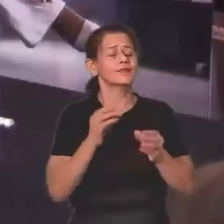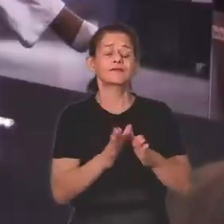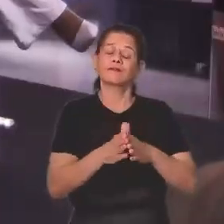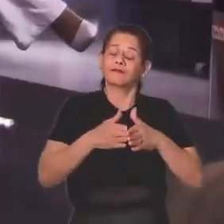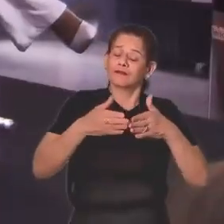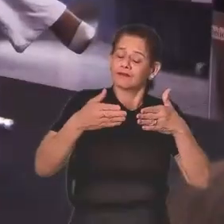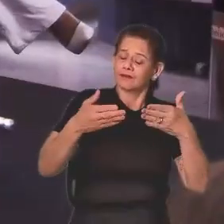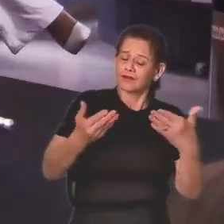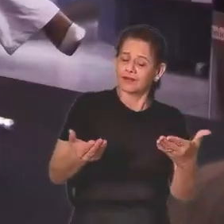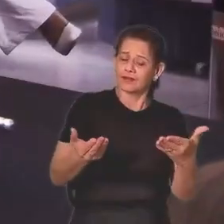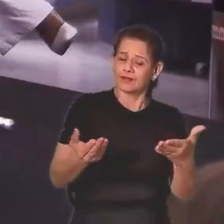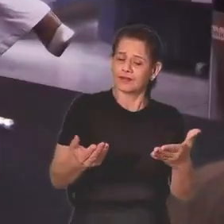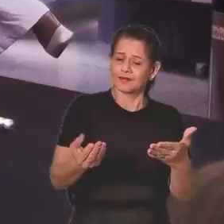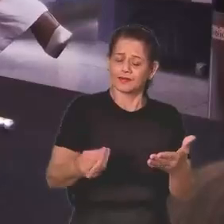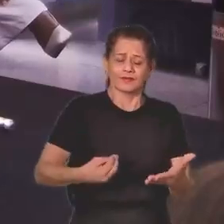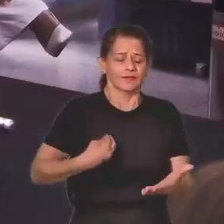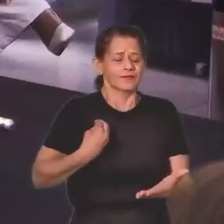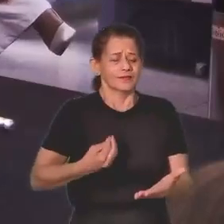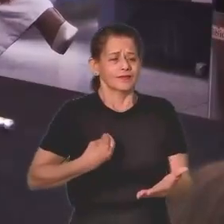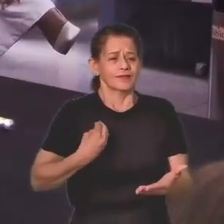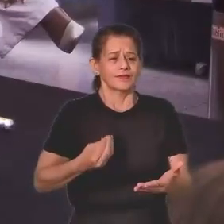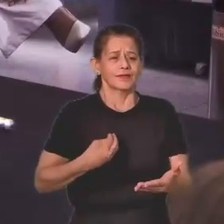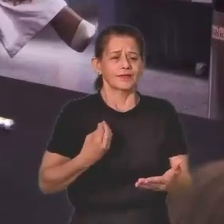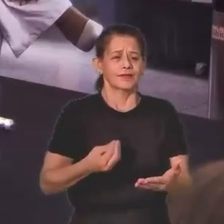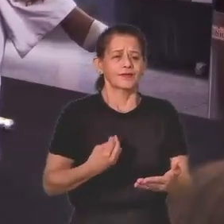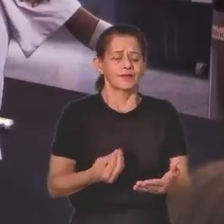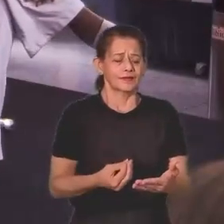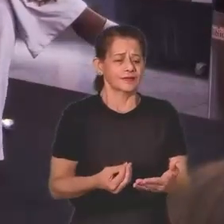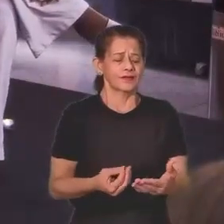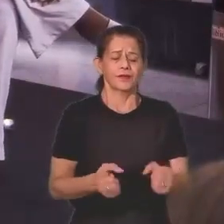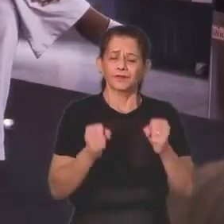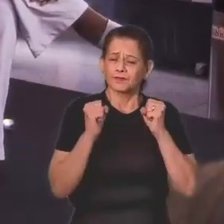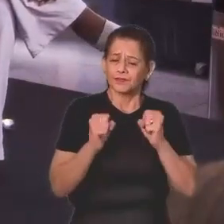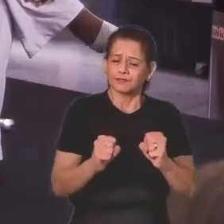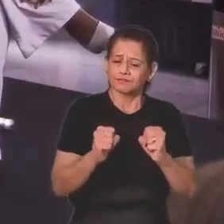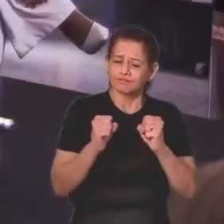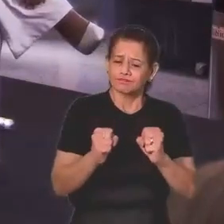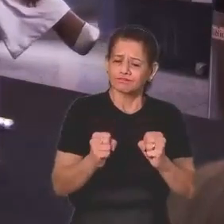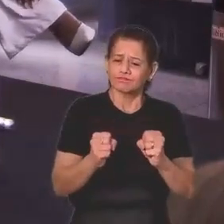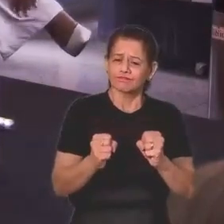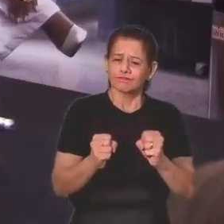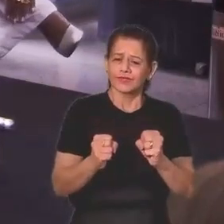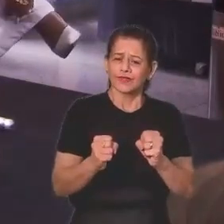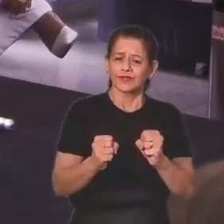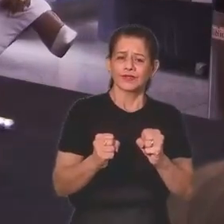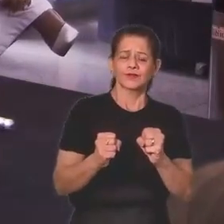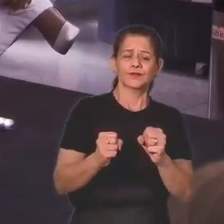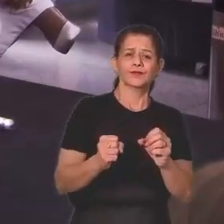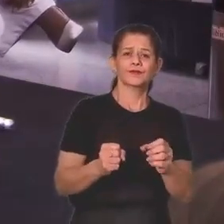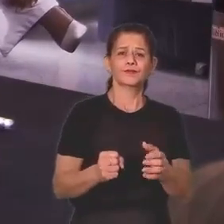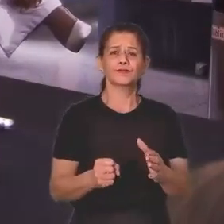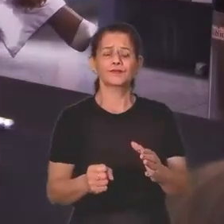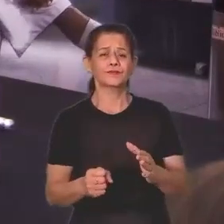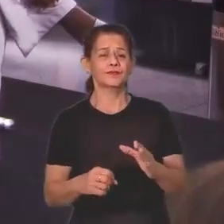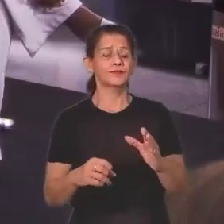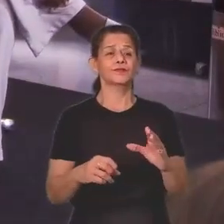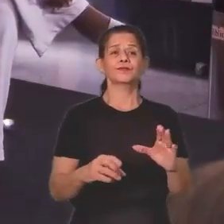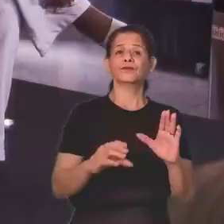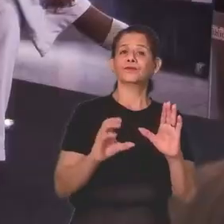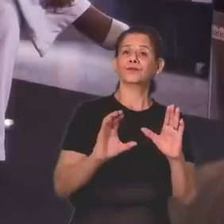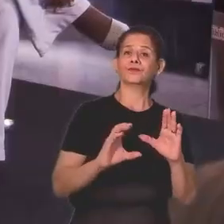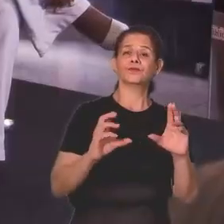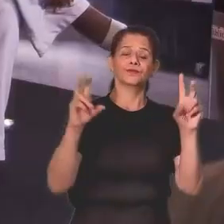Então, escrevivência para mim é poder, né, no conceito da nossa grande Conceição Evaristo,